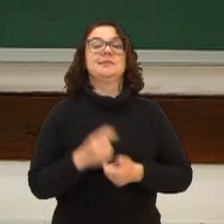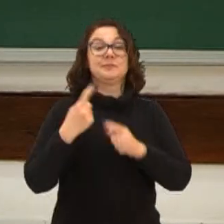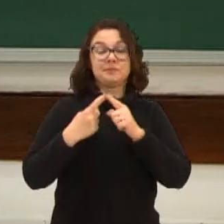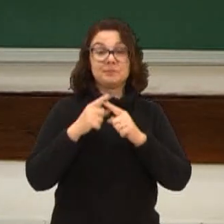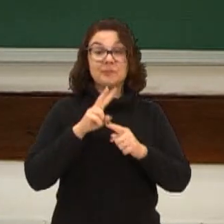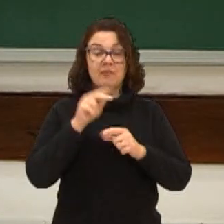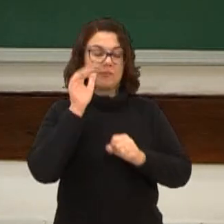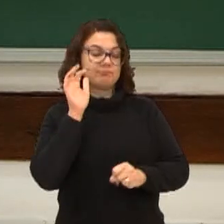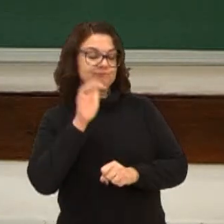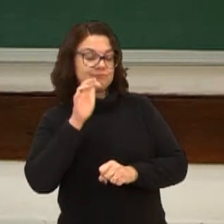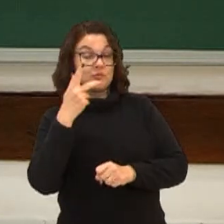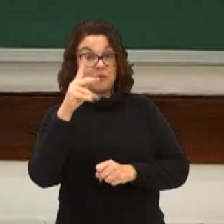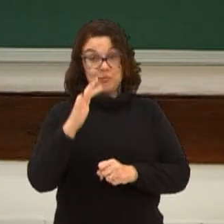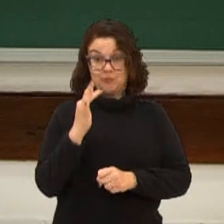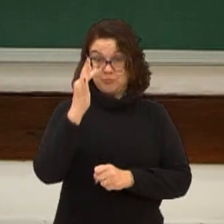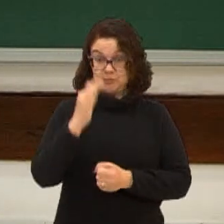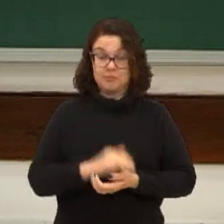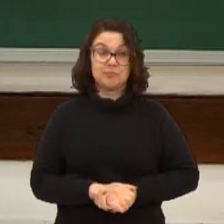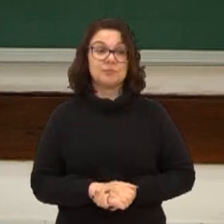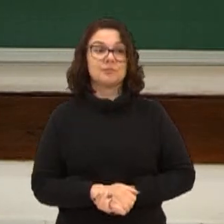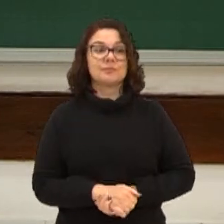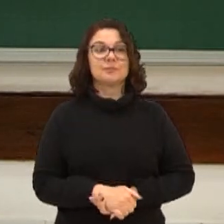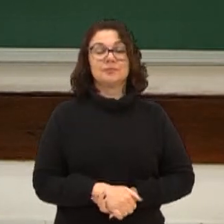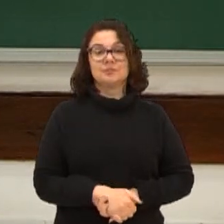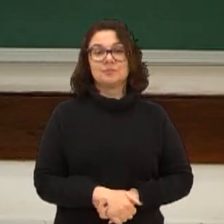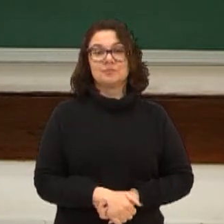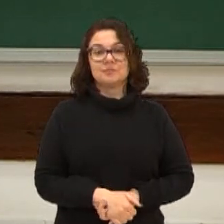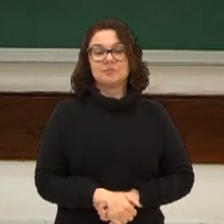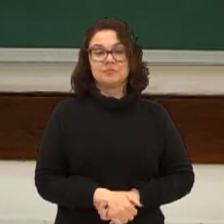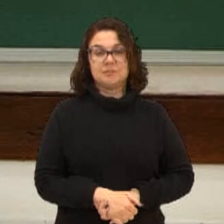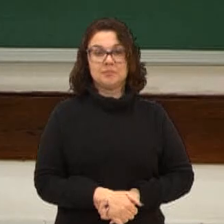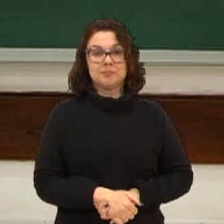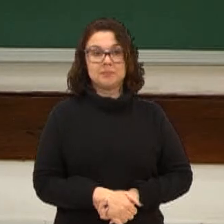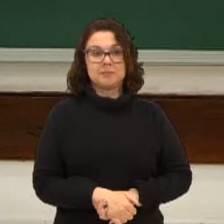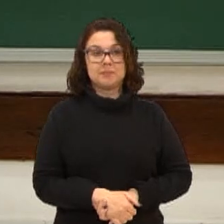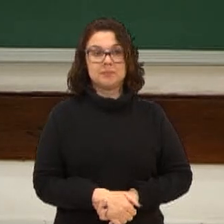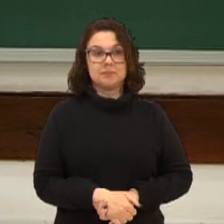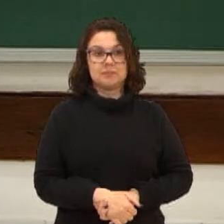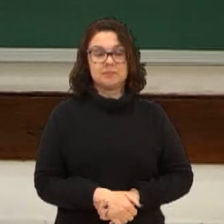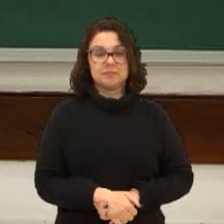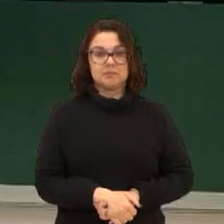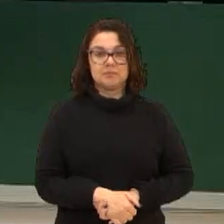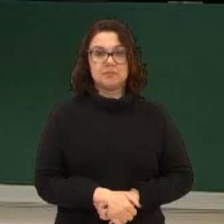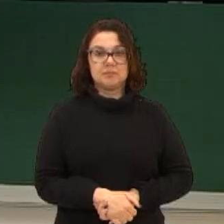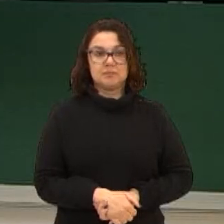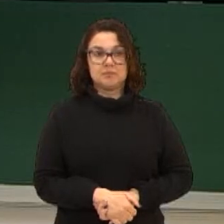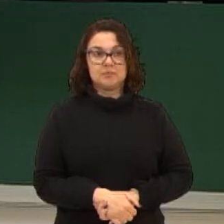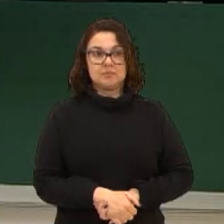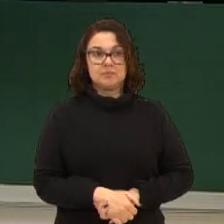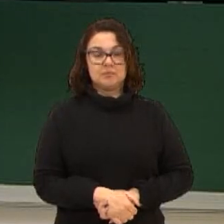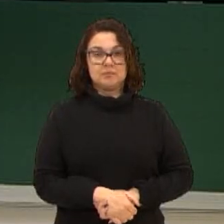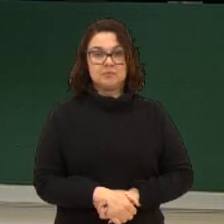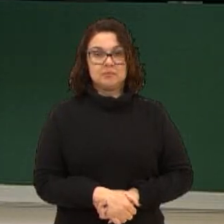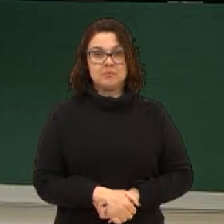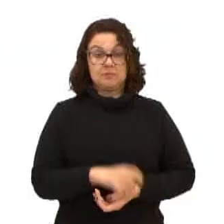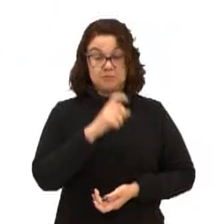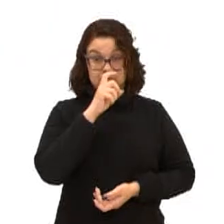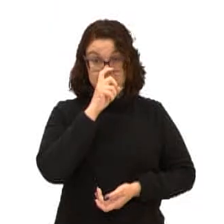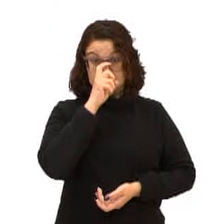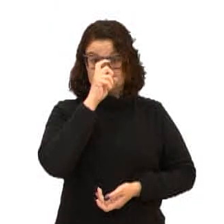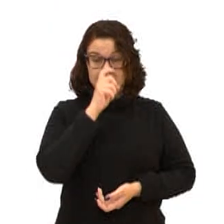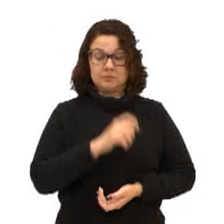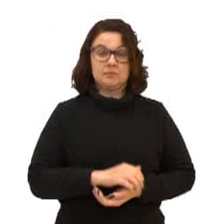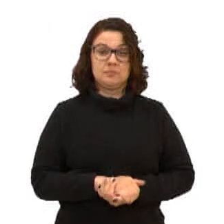vai influenciar no seu futuro. Bien? Temos aí, então, la actividade 2. Bien. Lee